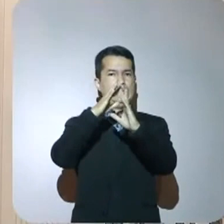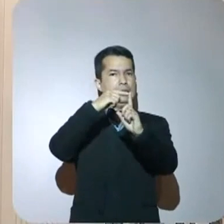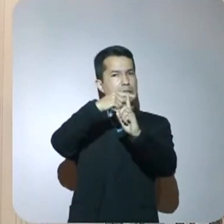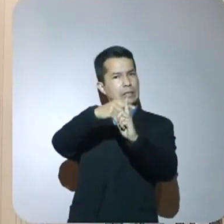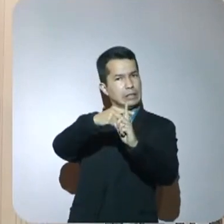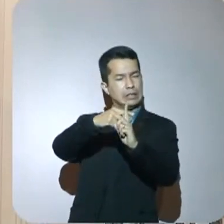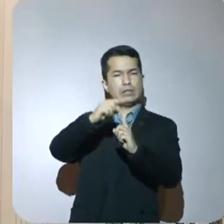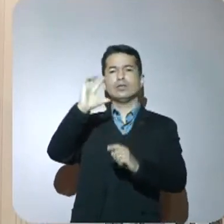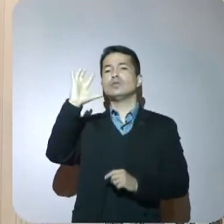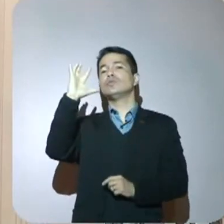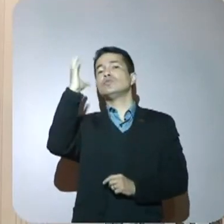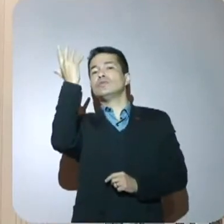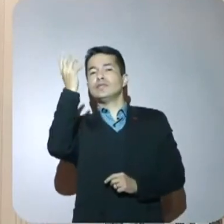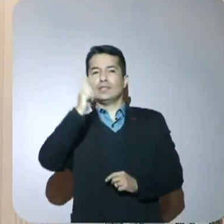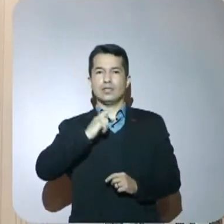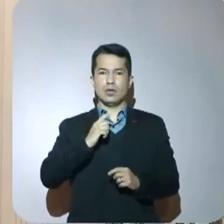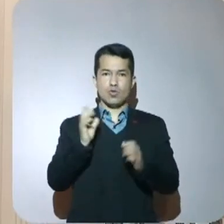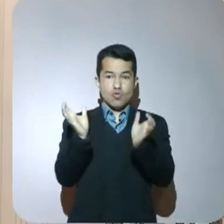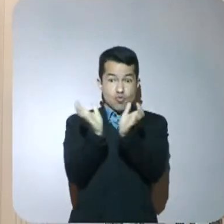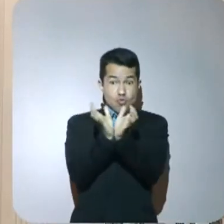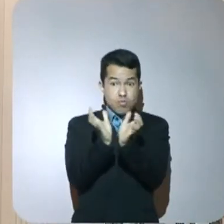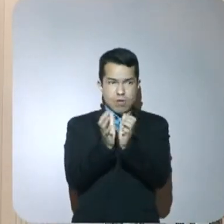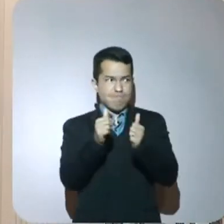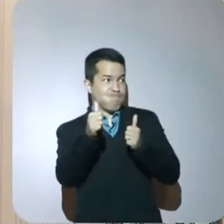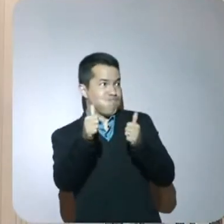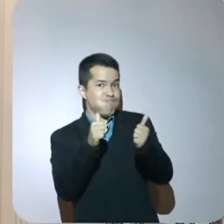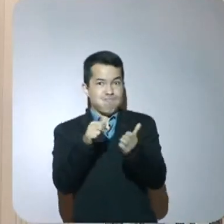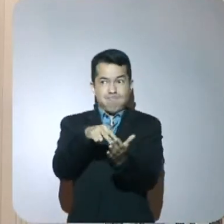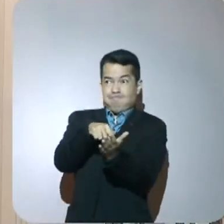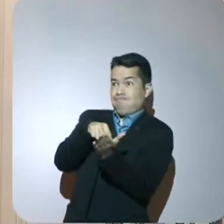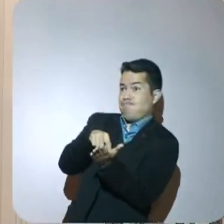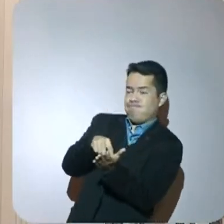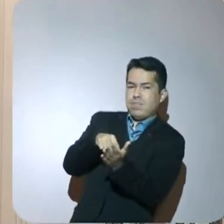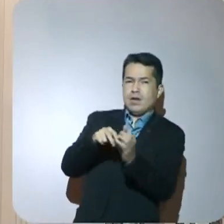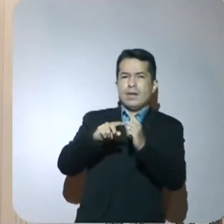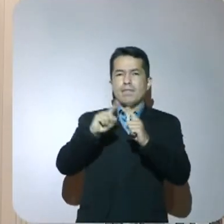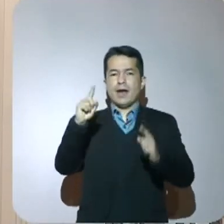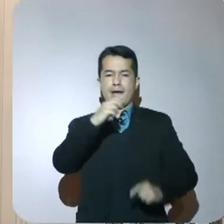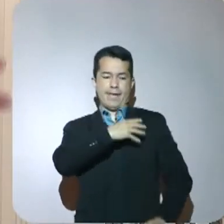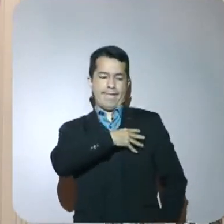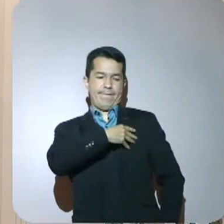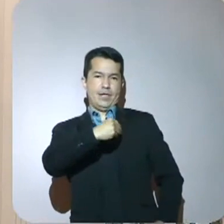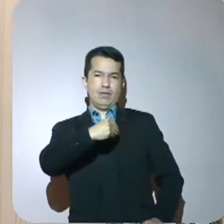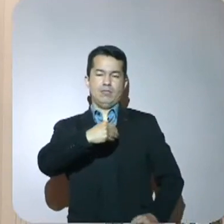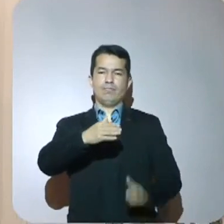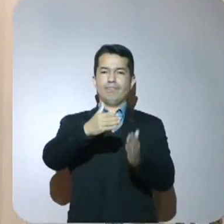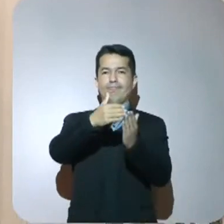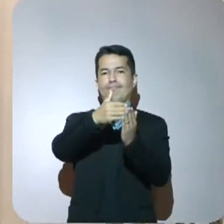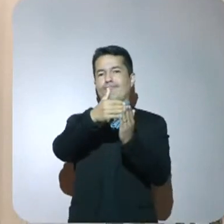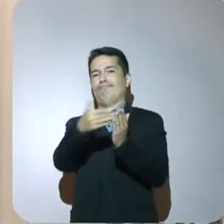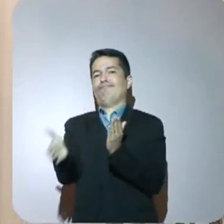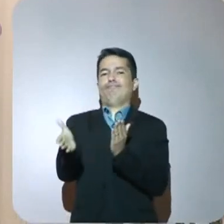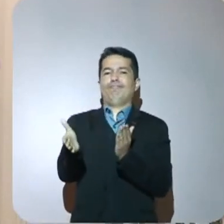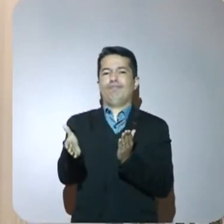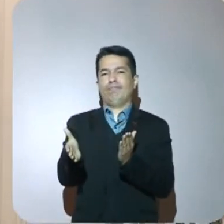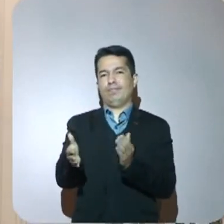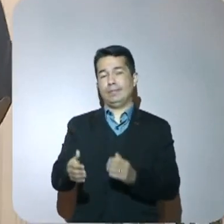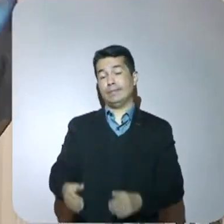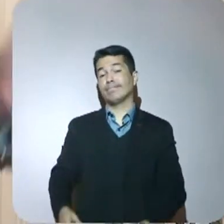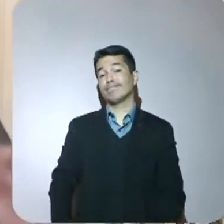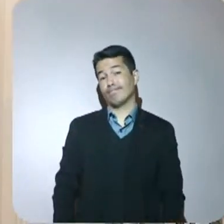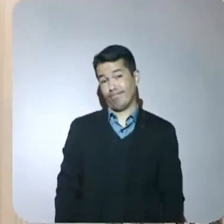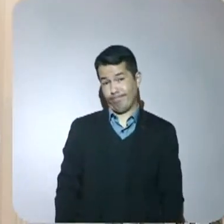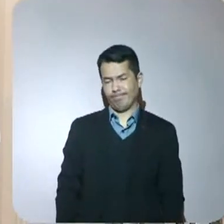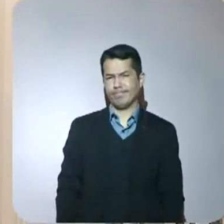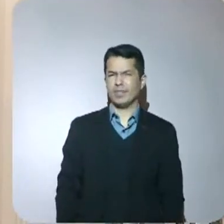geração seguinte se perder. Então nós temos vivido aqui no Brasil, graças a Deus, uma grande